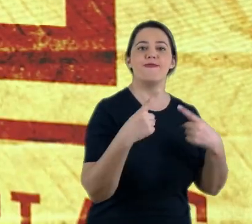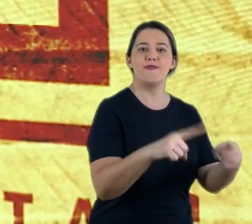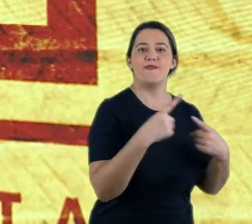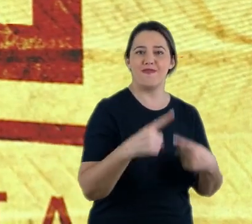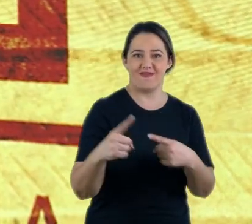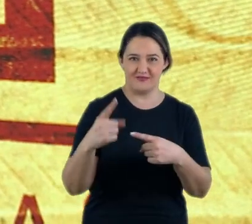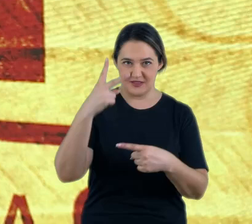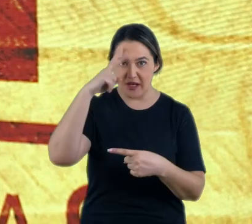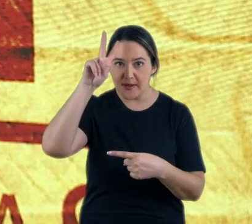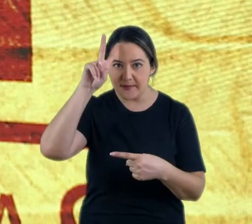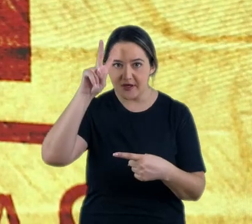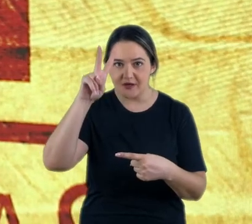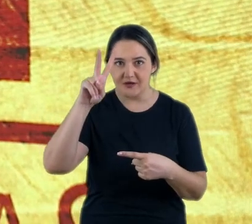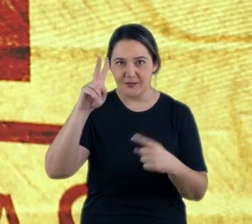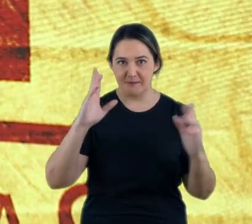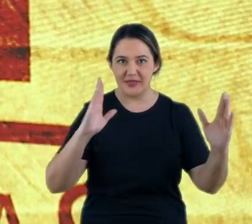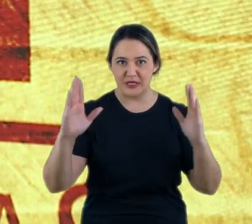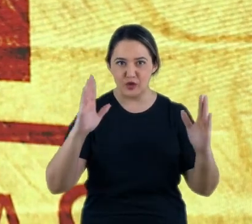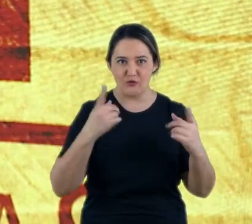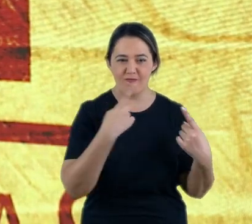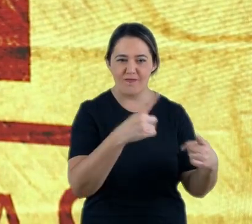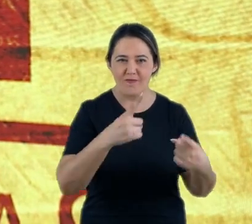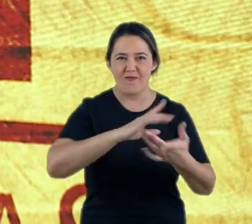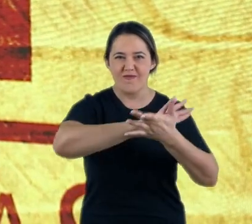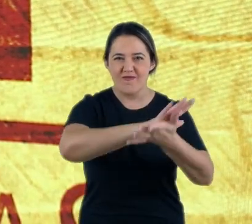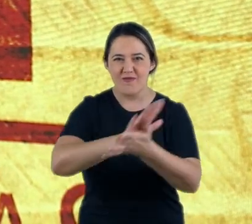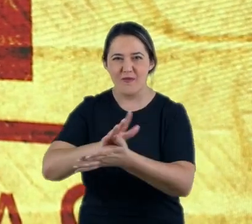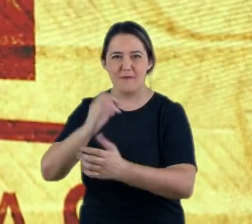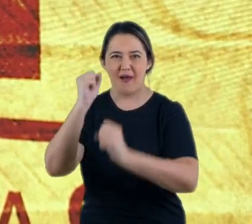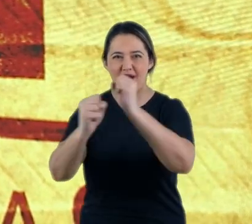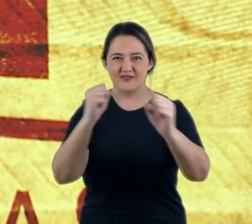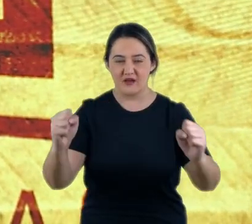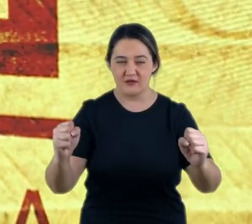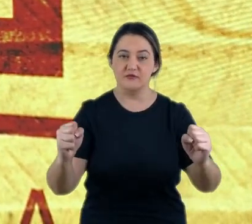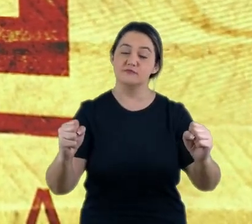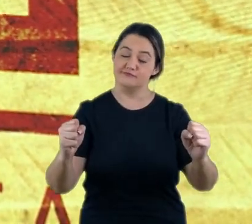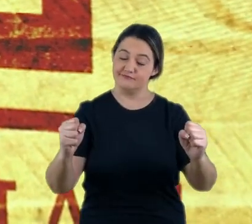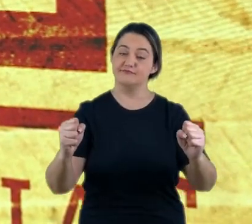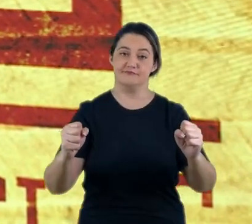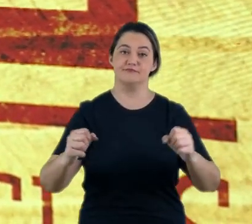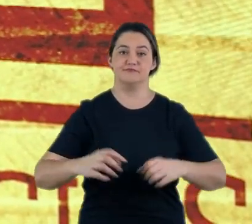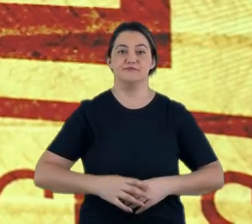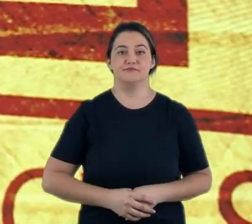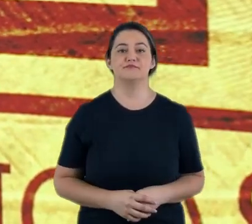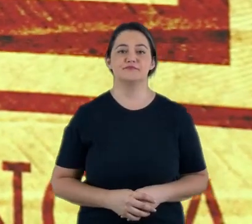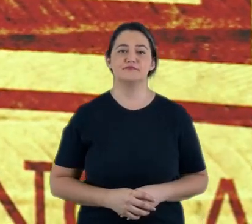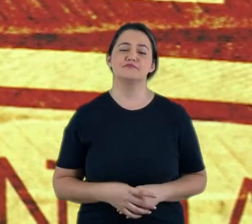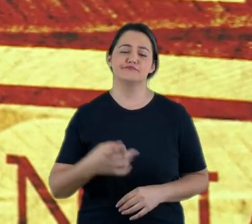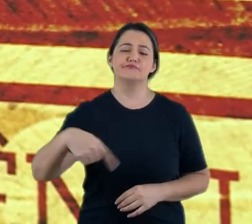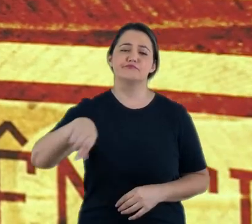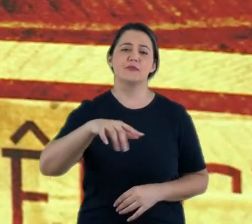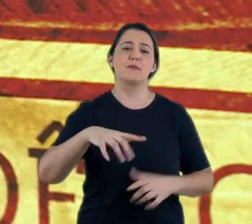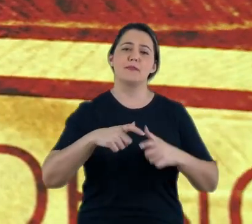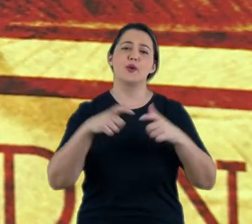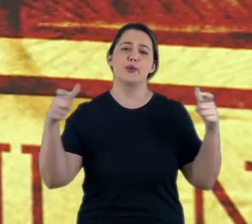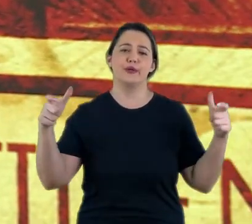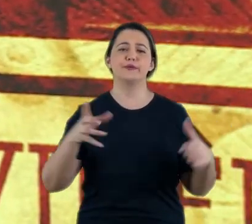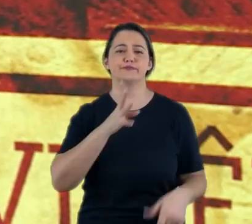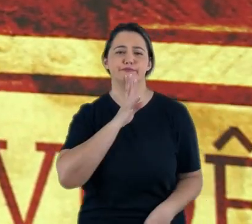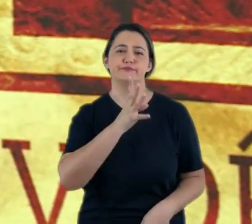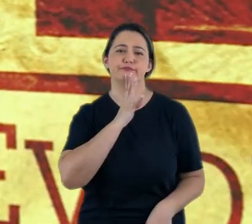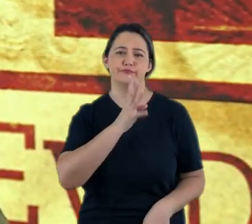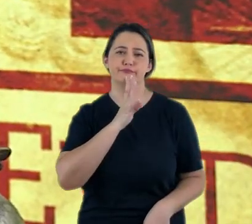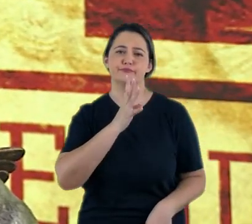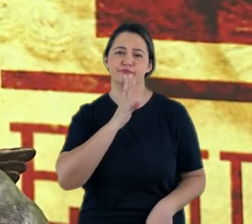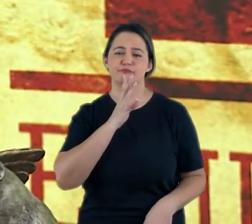que o quarto animal representa em Roma é praticamente um consenso, isso aí quase ninguém tem dúvida. A